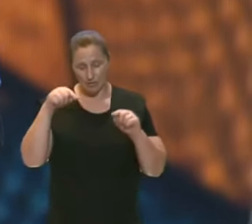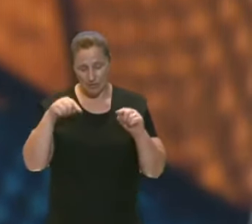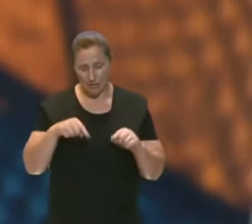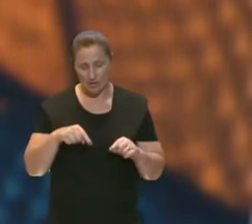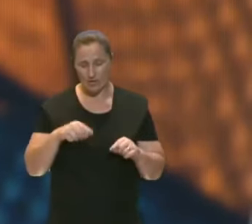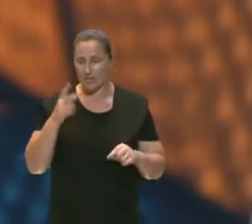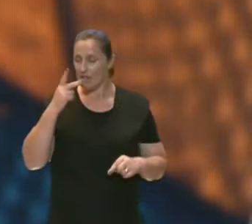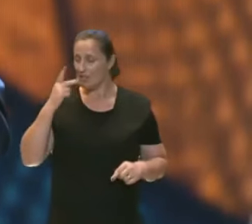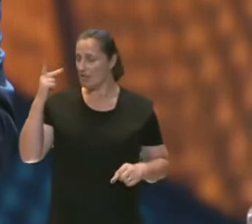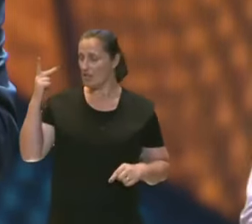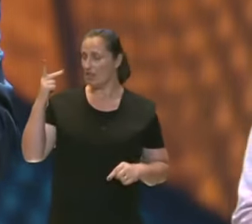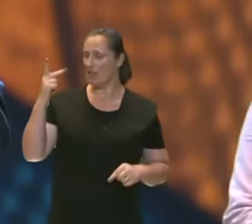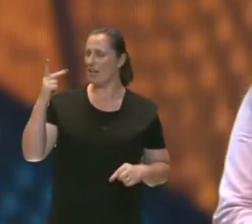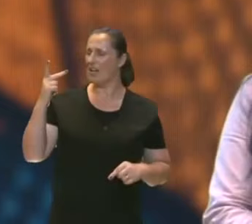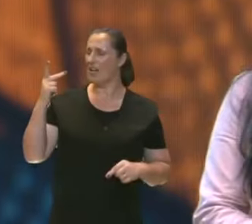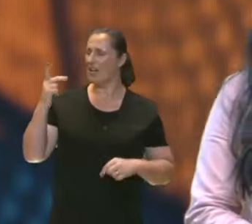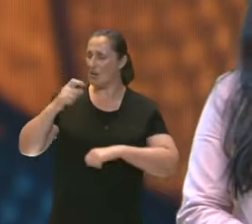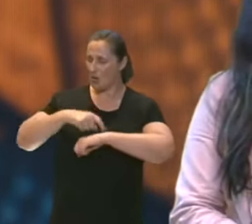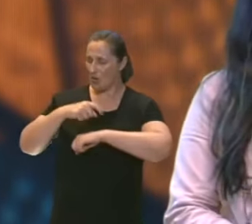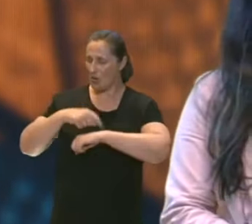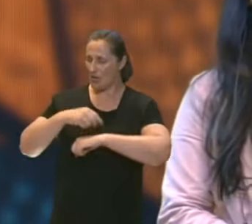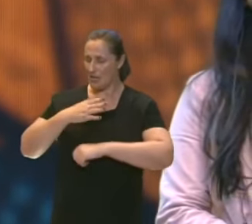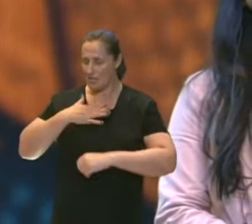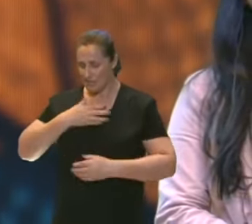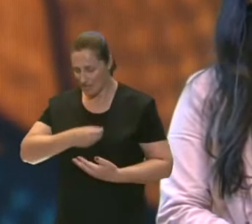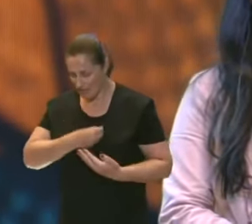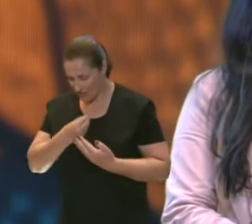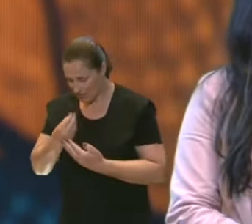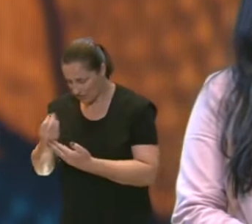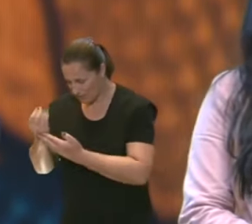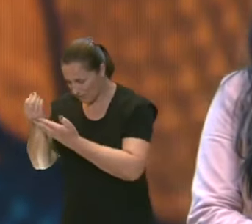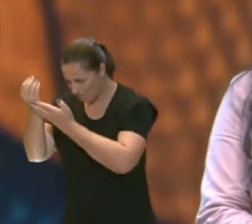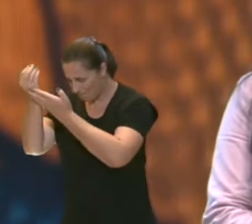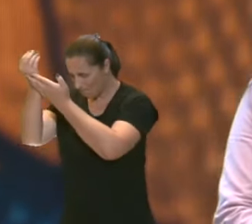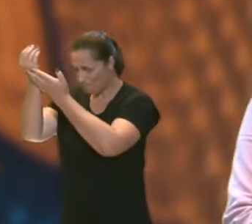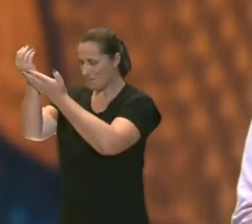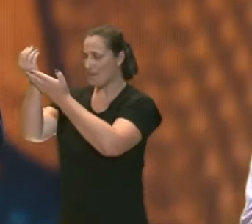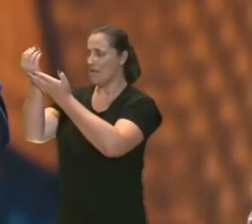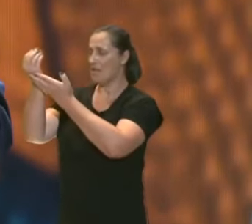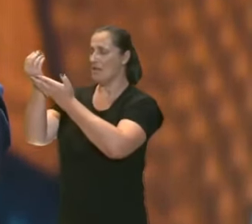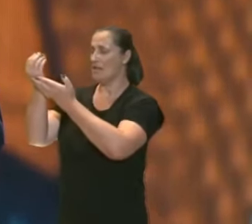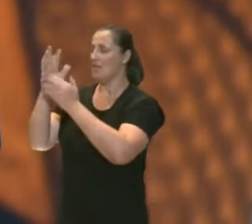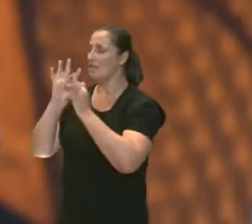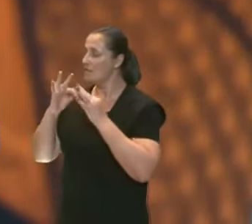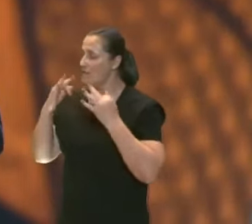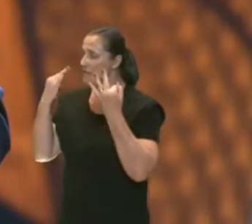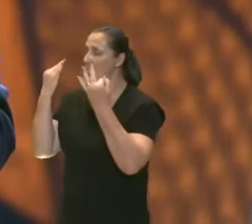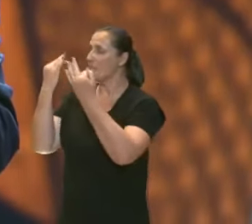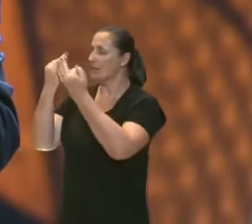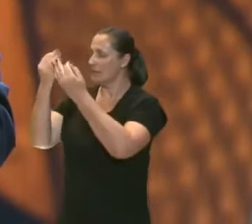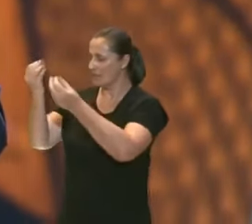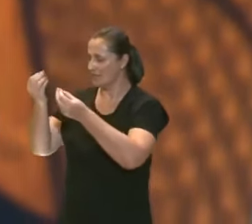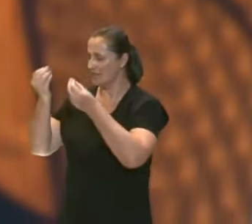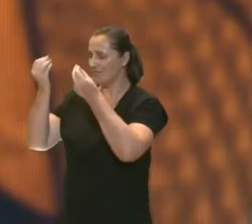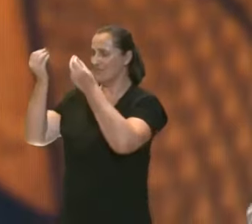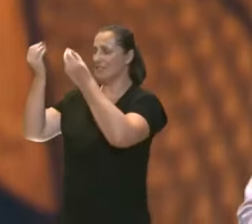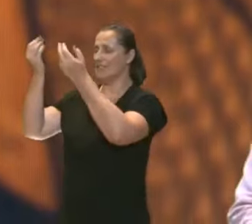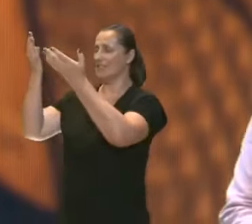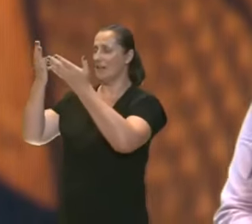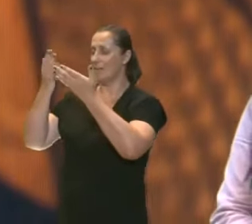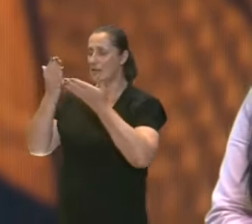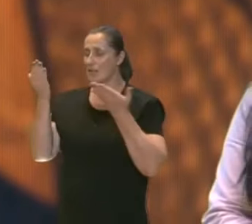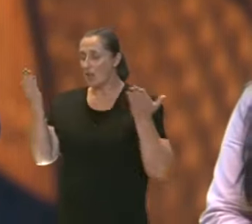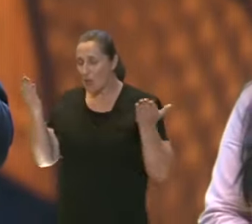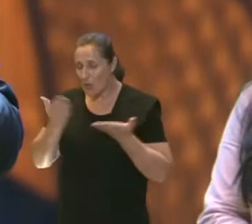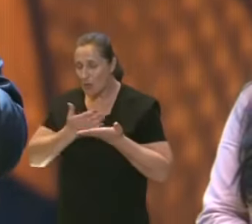está na hora de consagrar a minha vida, o meu lar, o meu casamento ao Senhor. Nunca fiz isso, mas a partir de